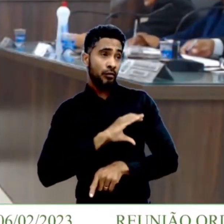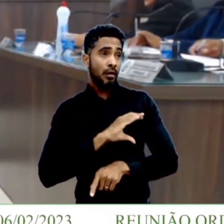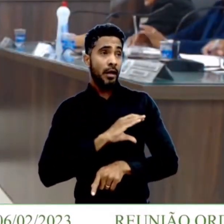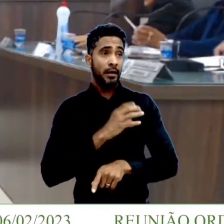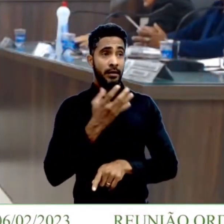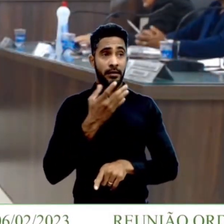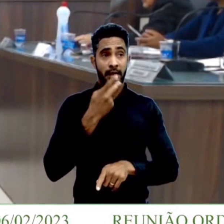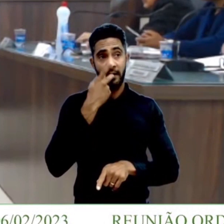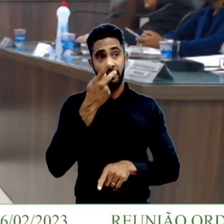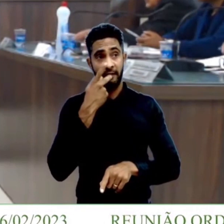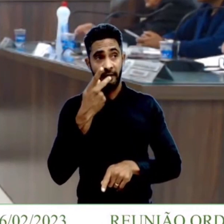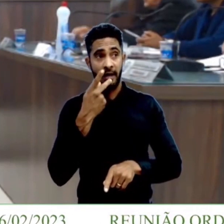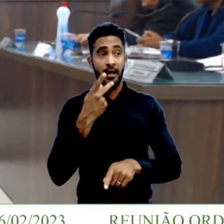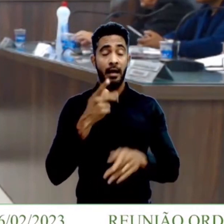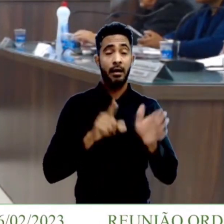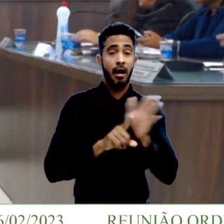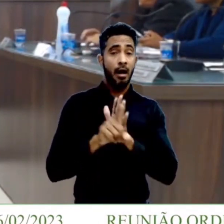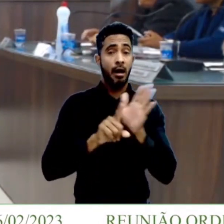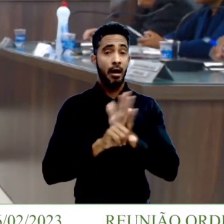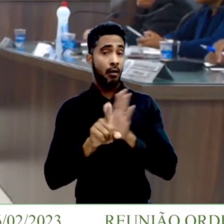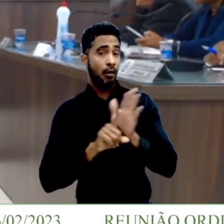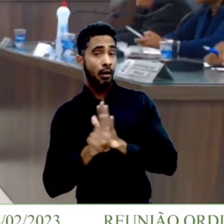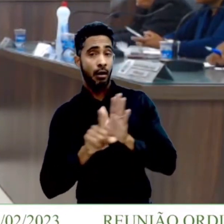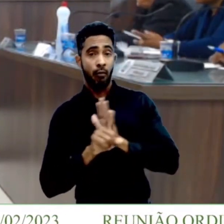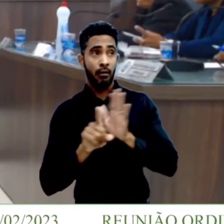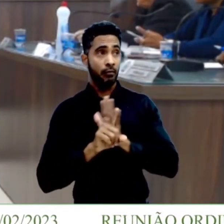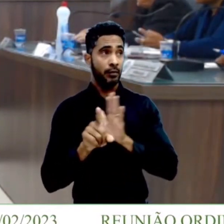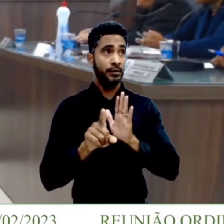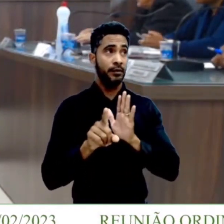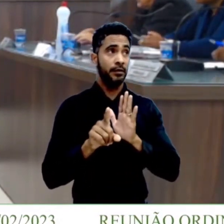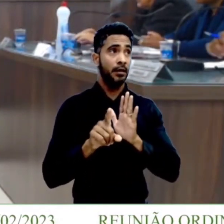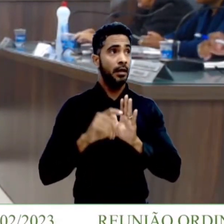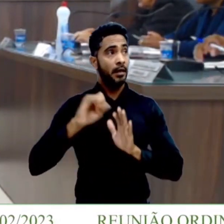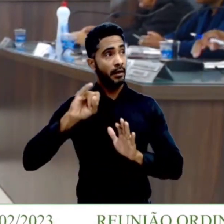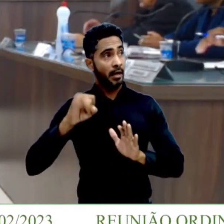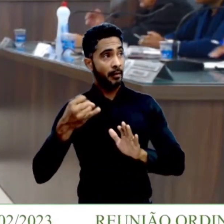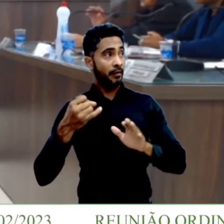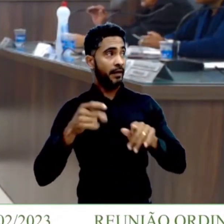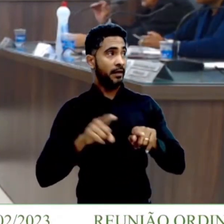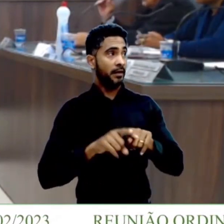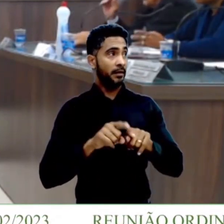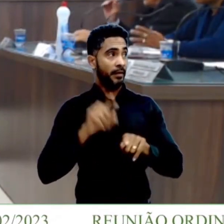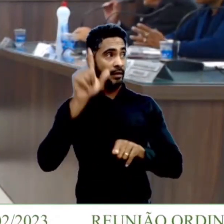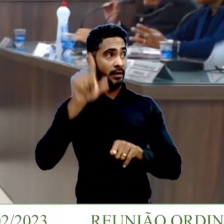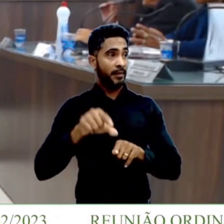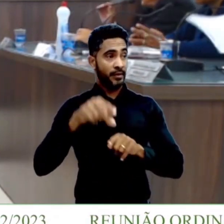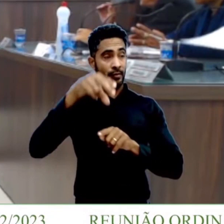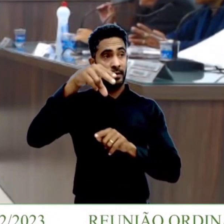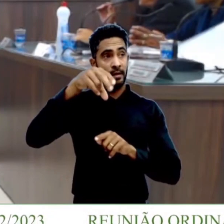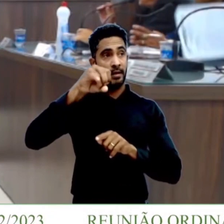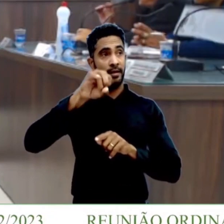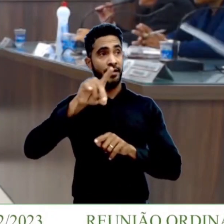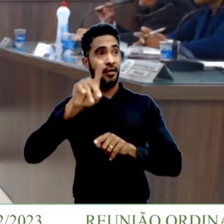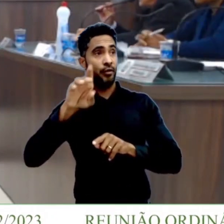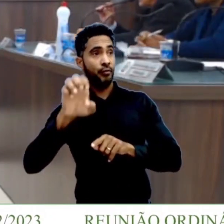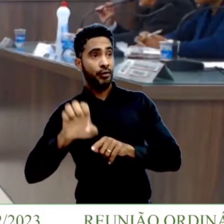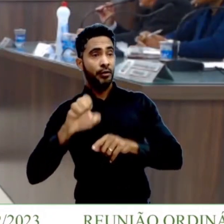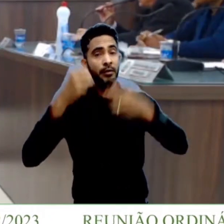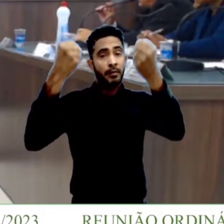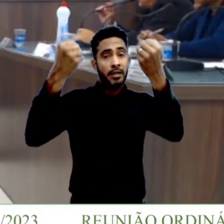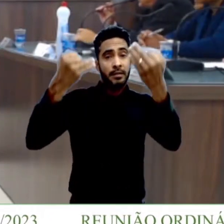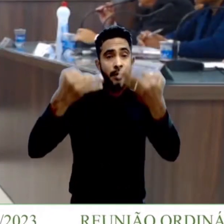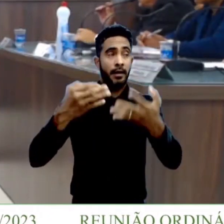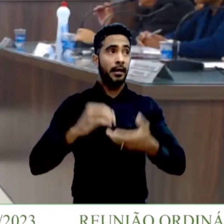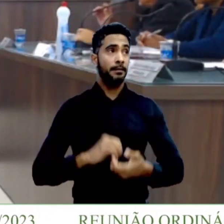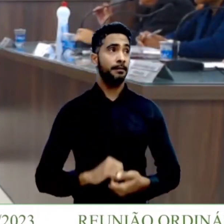algum tenha algum questionamento, alguma pergunta. Aproveitar aí a pessoa da Nilde para fazer algum esclarecimento. Essa